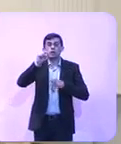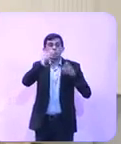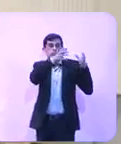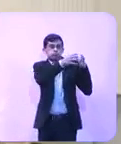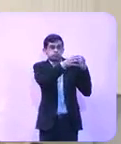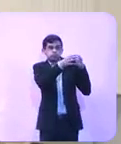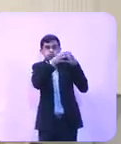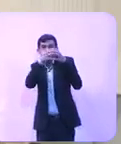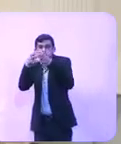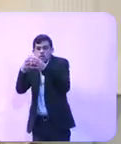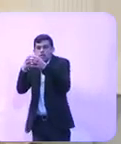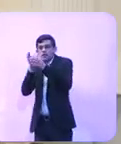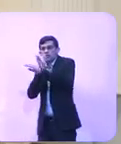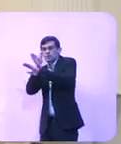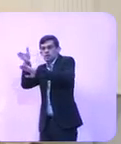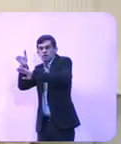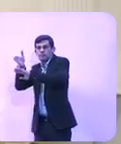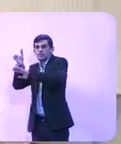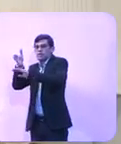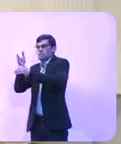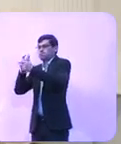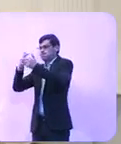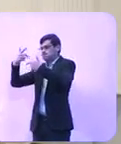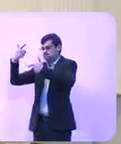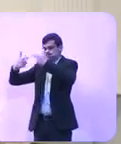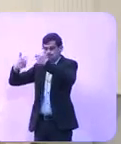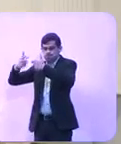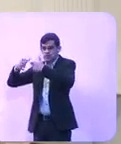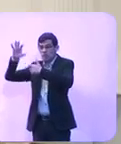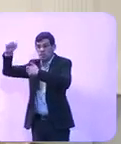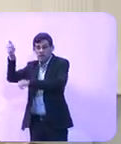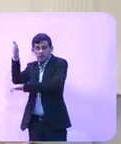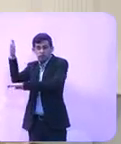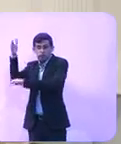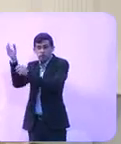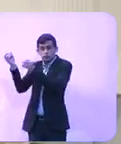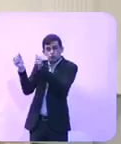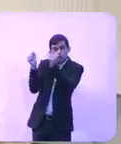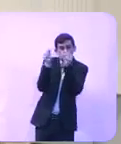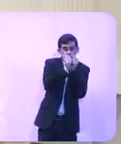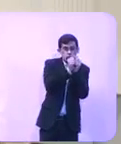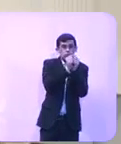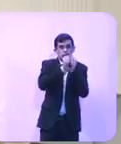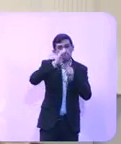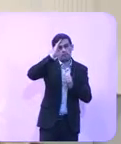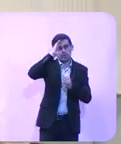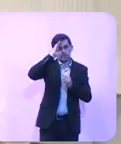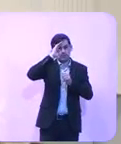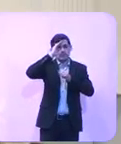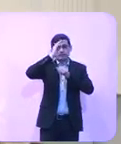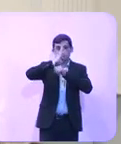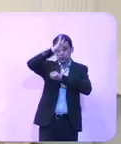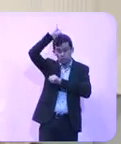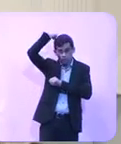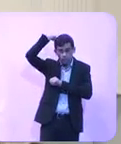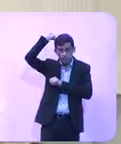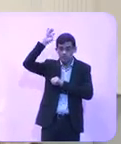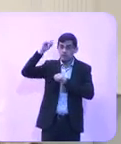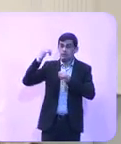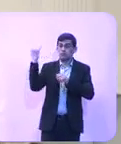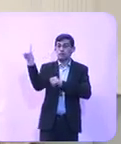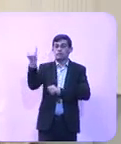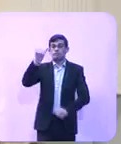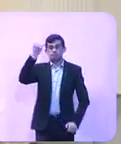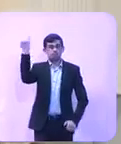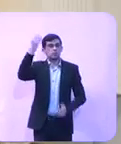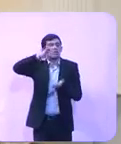legião para recuperar a honra de Roma e trazer a águia outra vez para Roma. Era tão